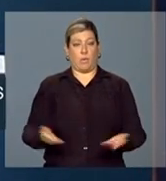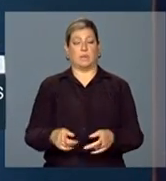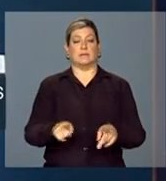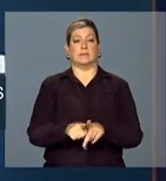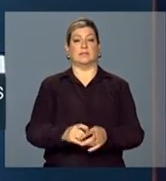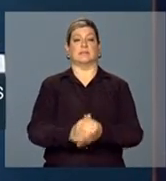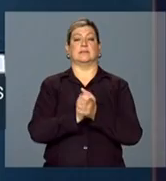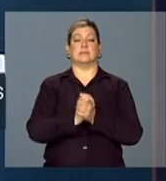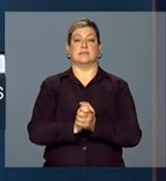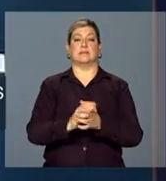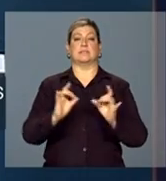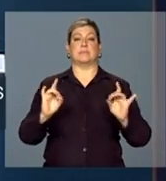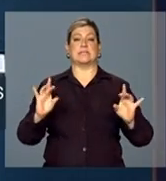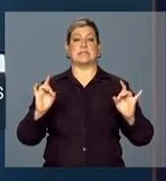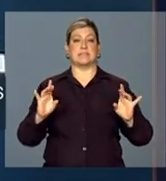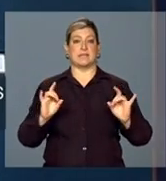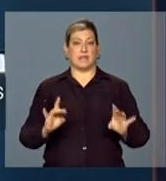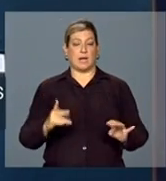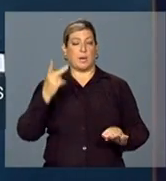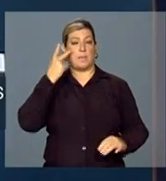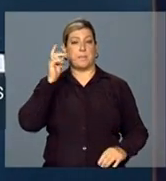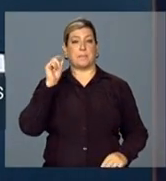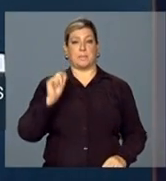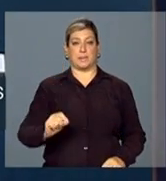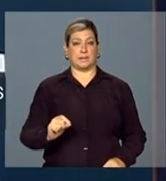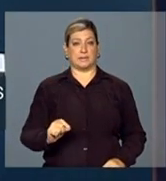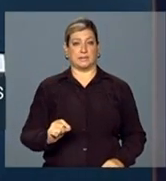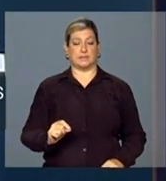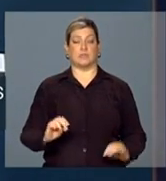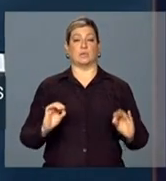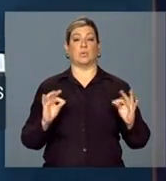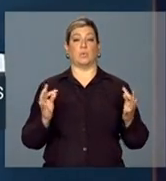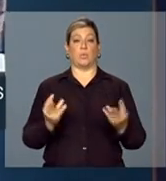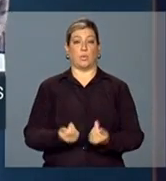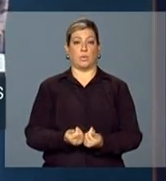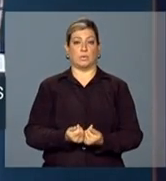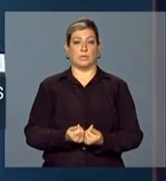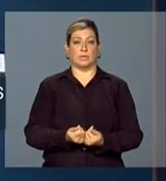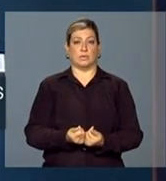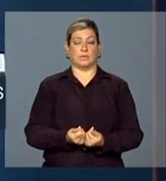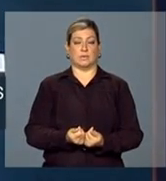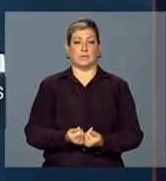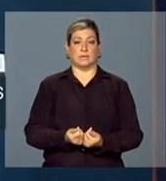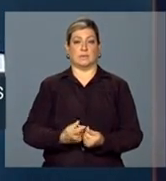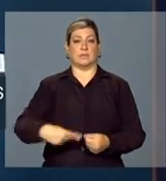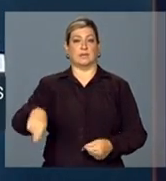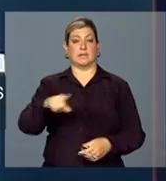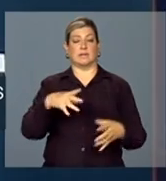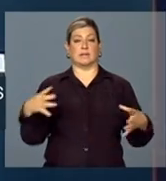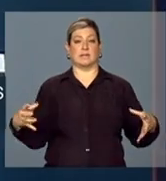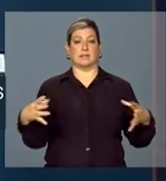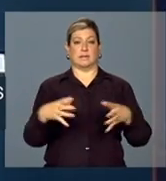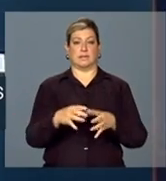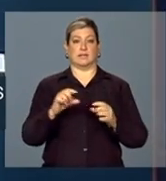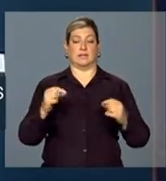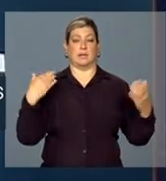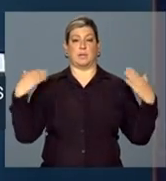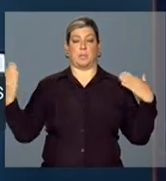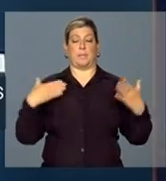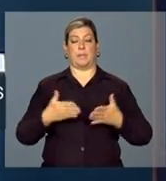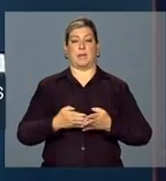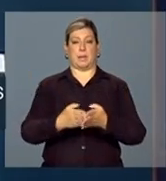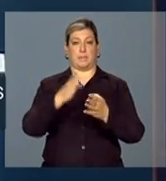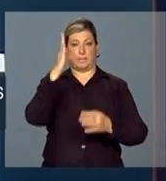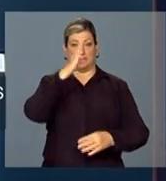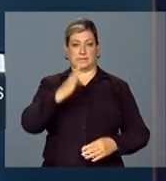saudação especial para todos os integrantes da Marinha